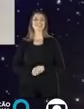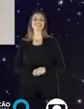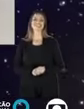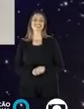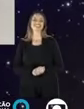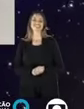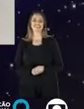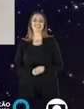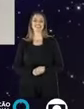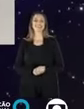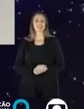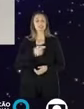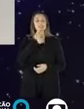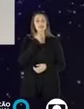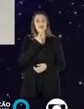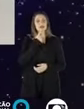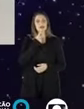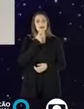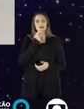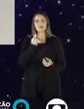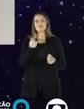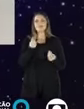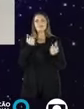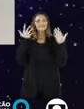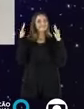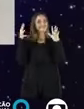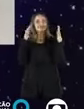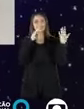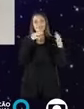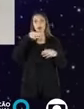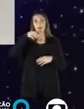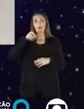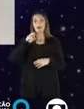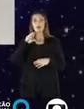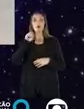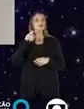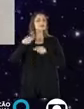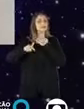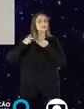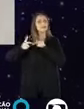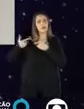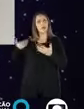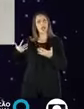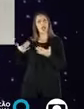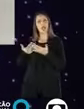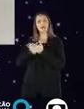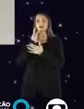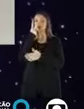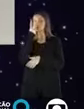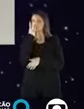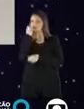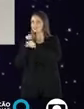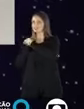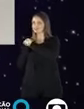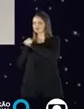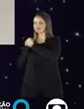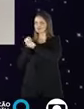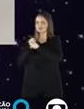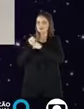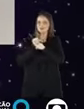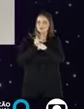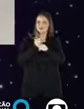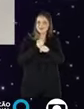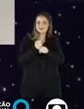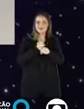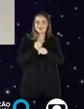eu queria só dizer assim, primeiro assim, parabenizar o Marcos pelo trabalho que ele vem fazendo há 23 anos, né, Marcos?